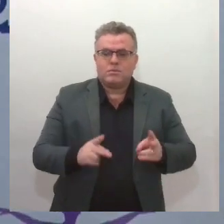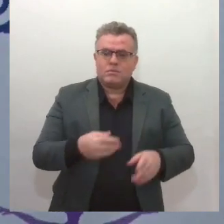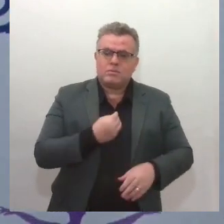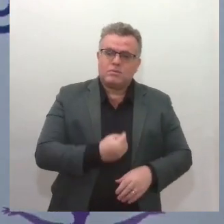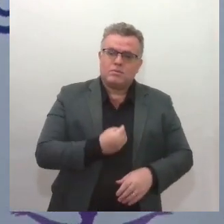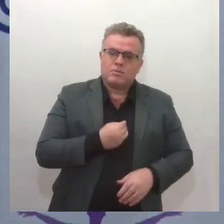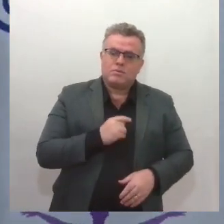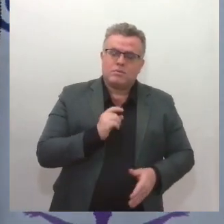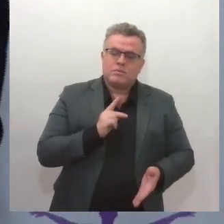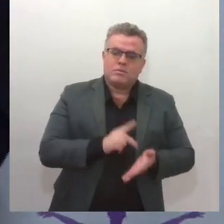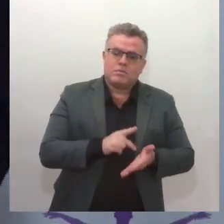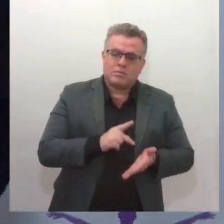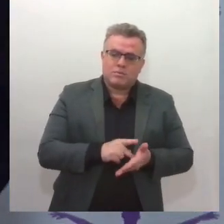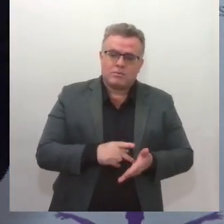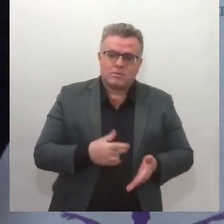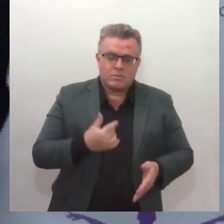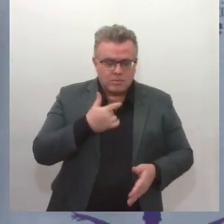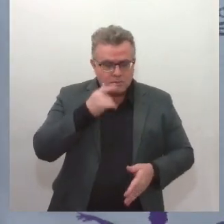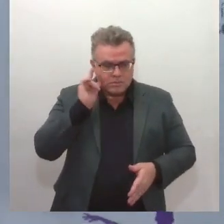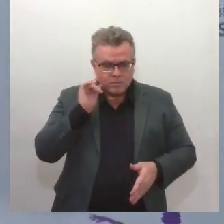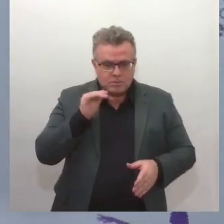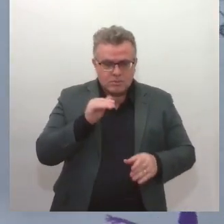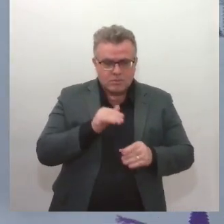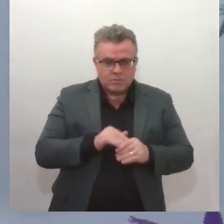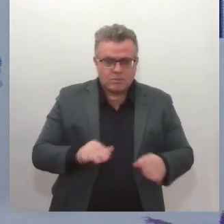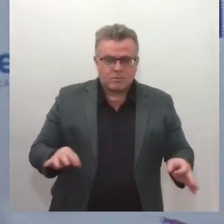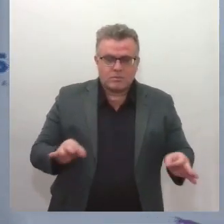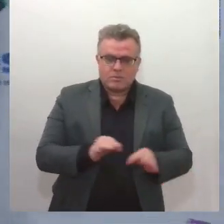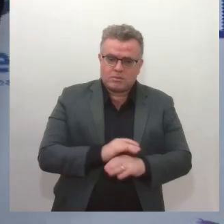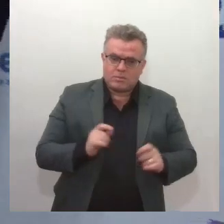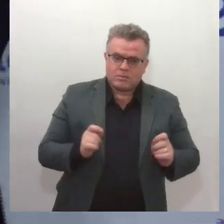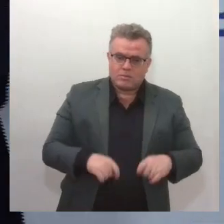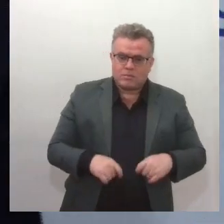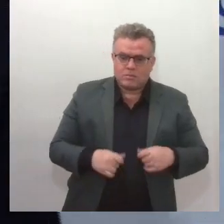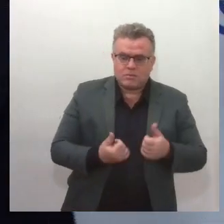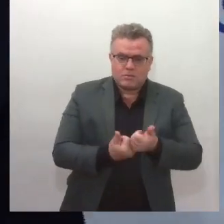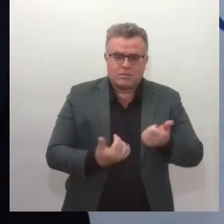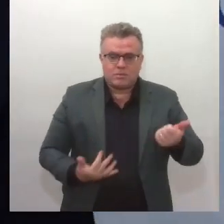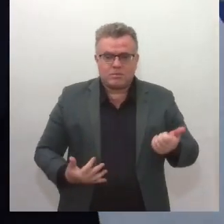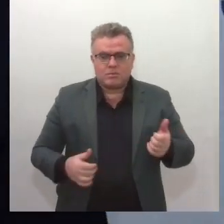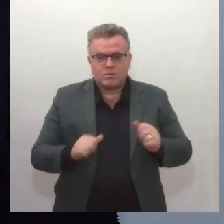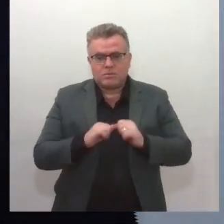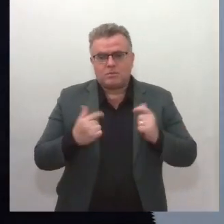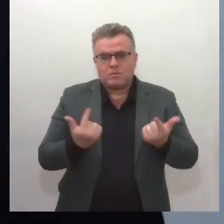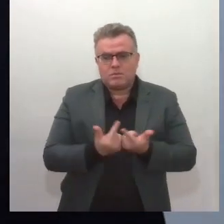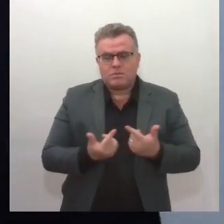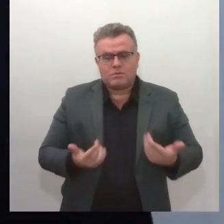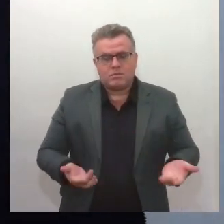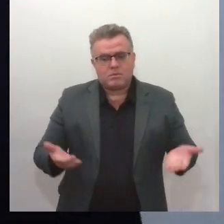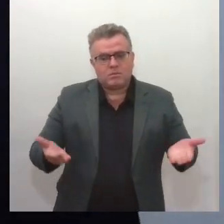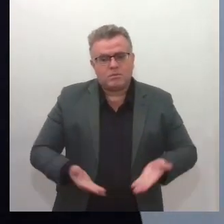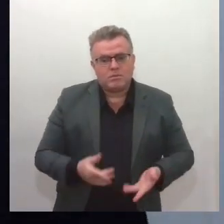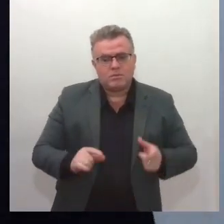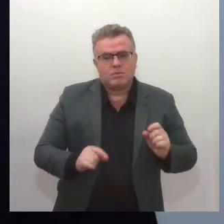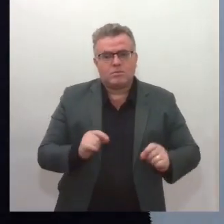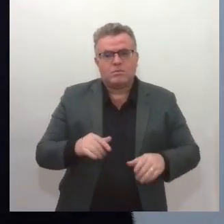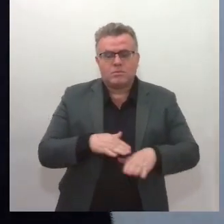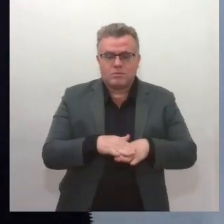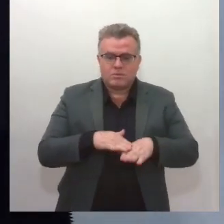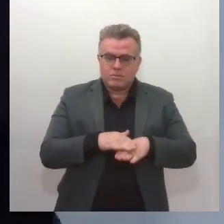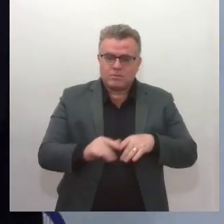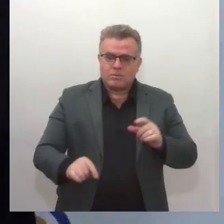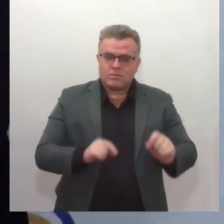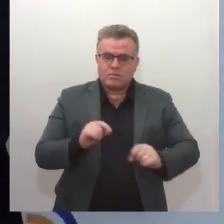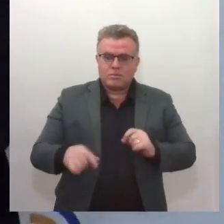ontem na eleição para a mesa diretora da Assembleia Legislativa. Agora eu já converso com outro assunto, com a